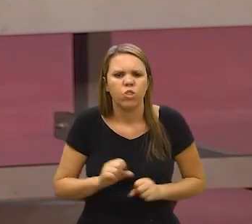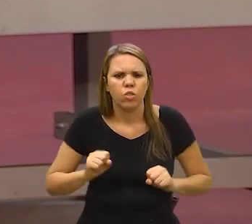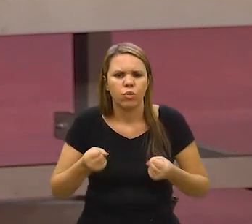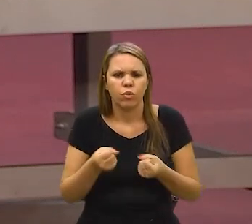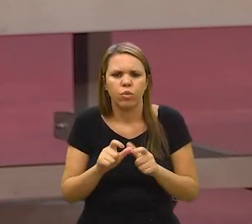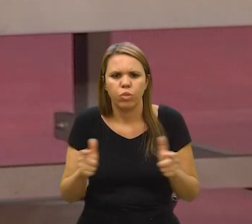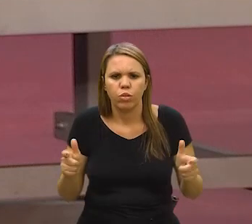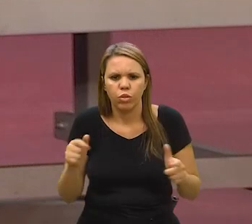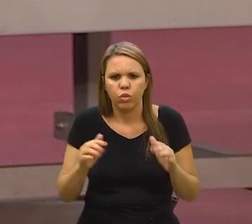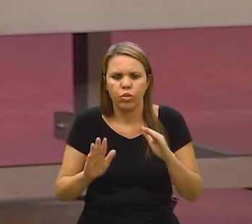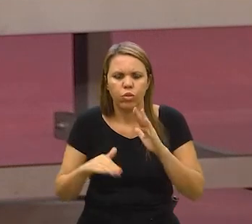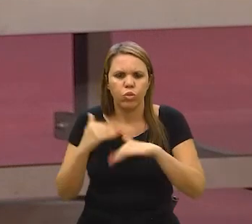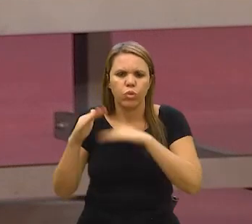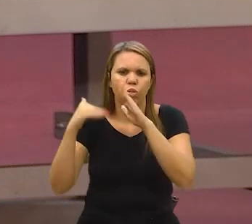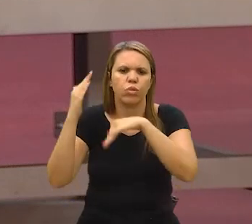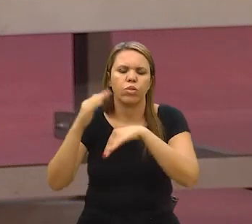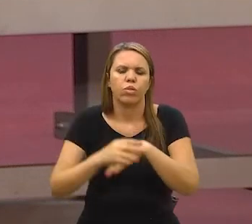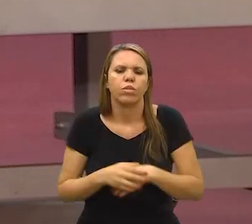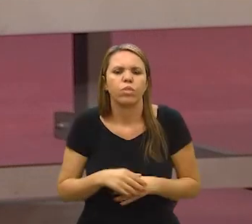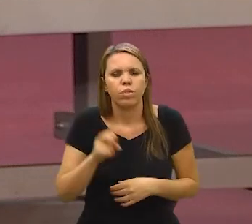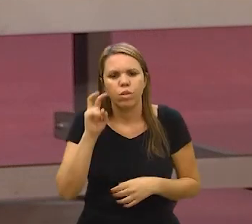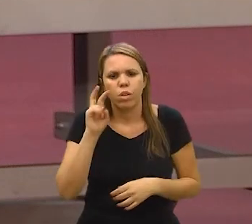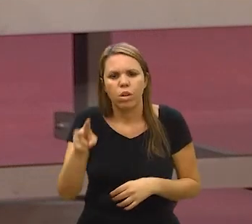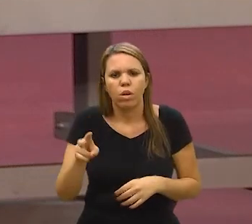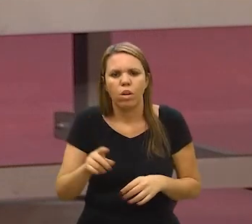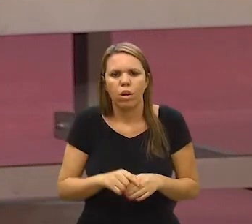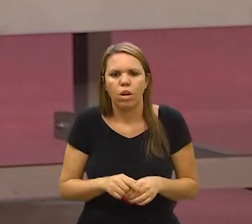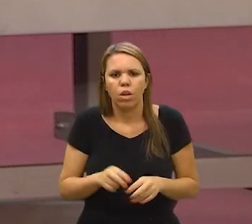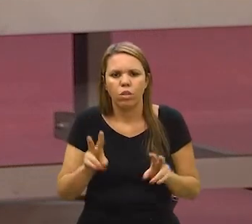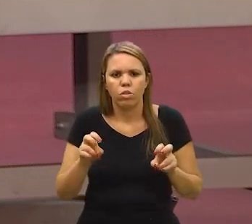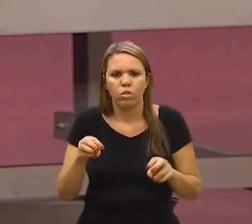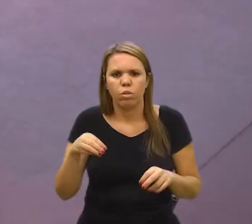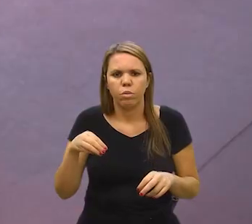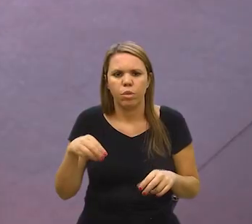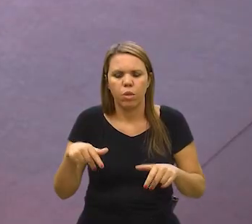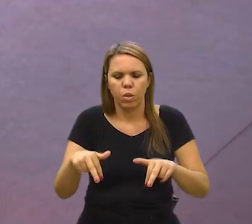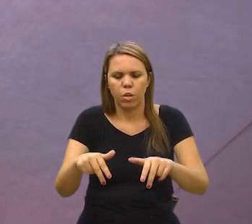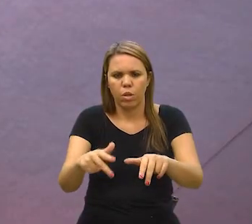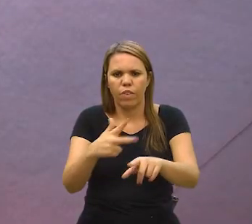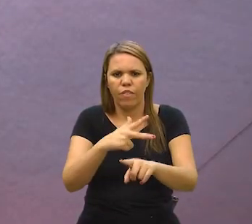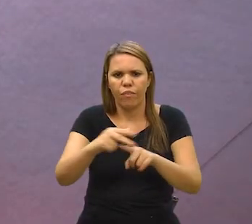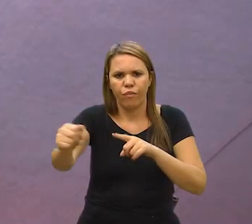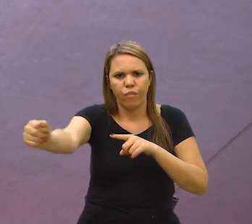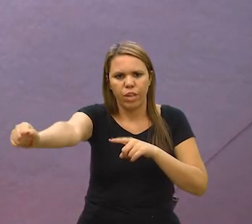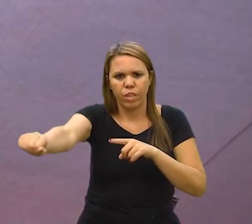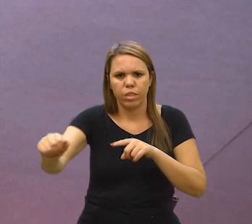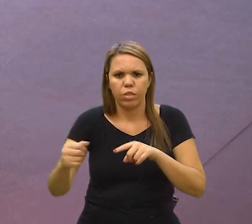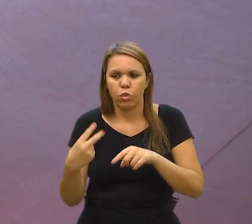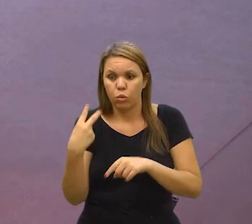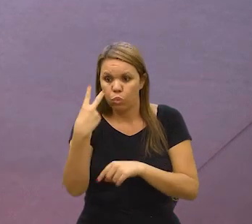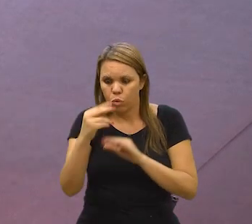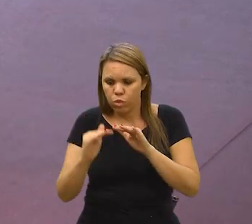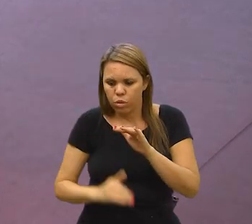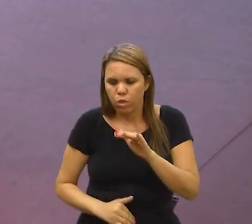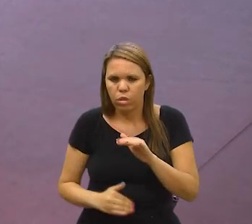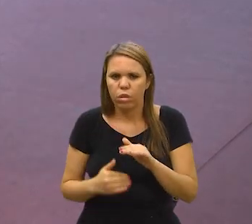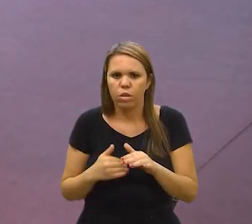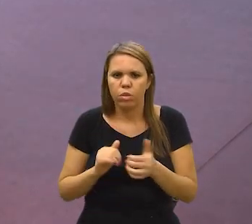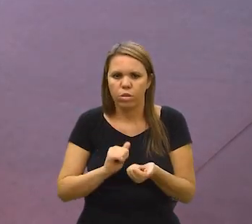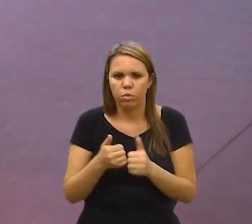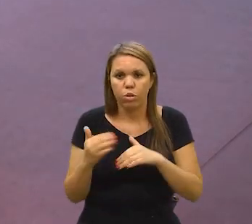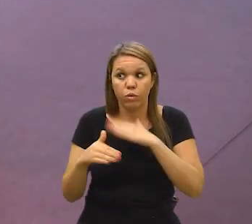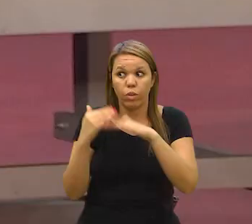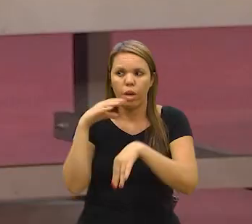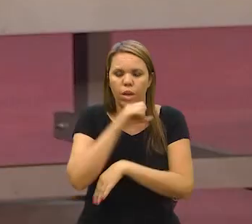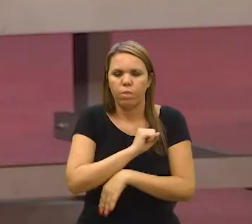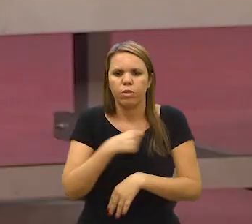muito grande. Ultimamente você vê evoluir aí. Esses dias eu vi até uma matéria a respeito da maratona, que o cara bateu o recorde abaixo de 2 horas. O esporte está evoluindo